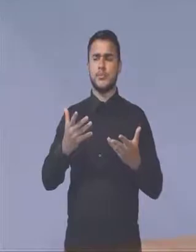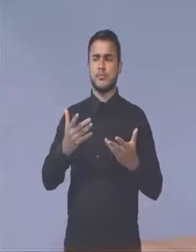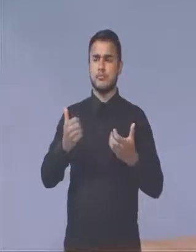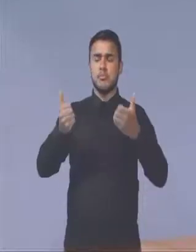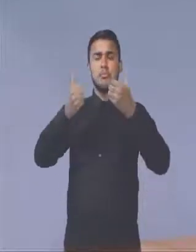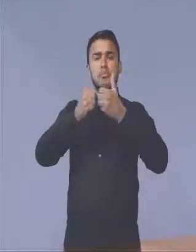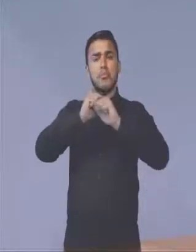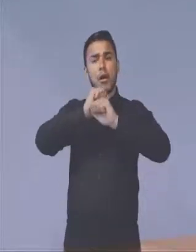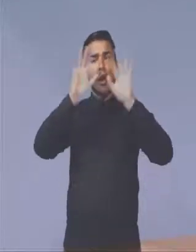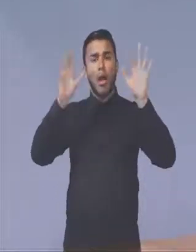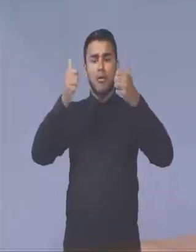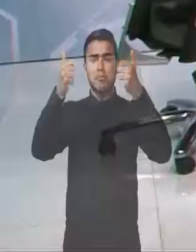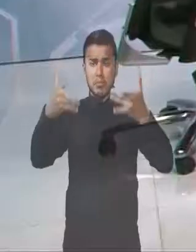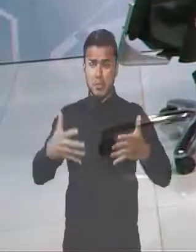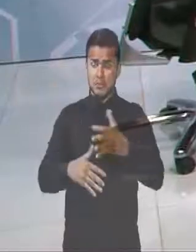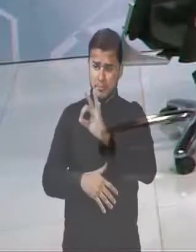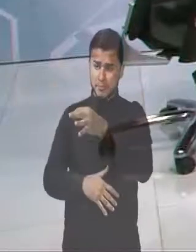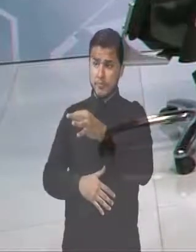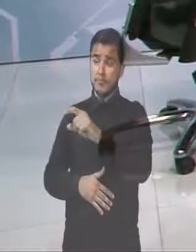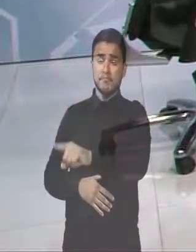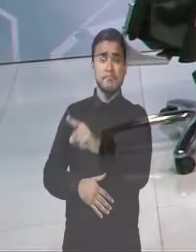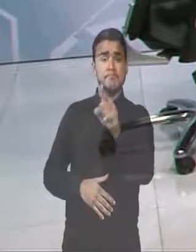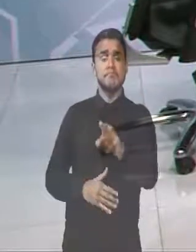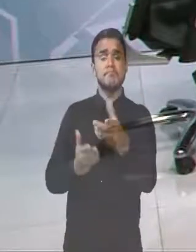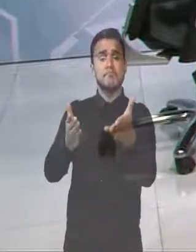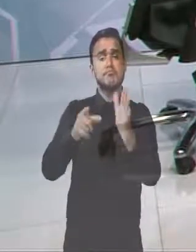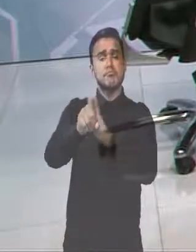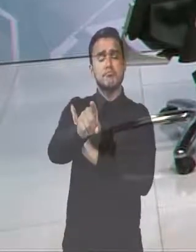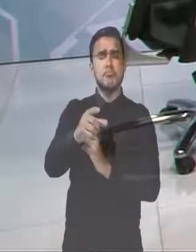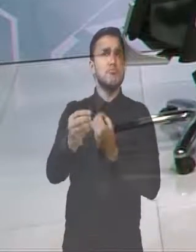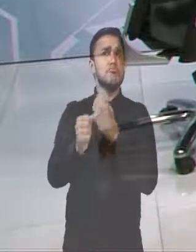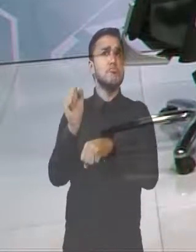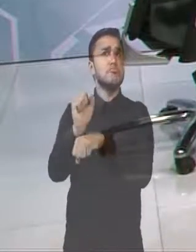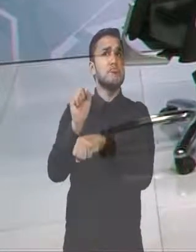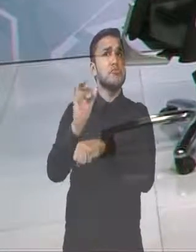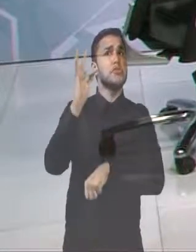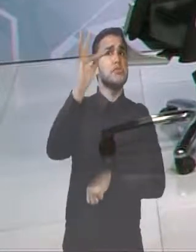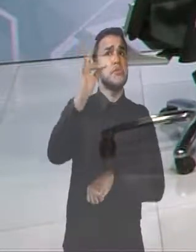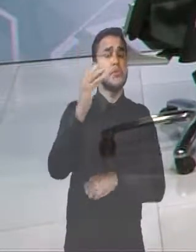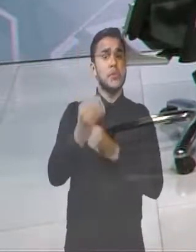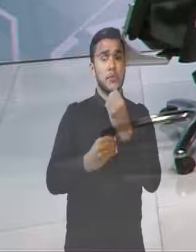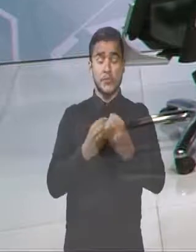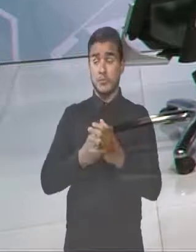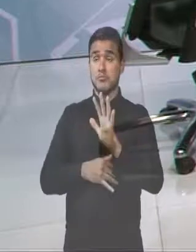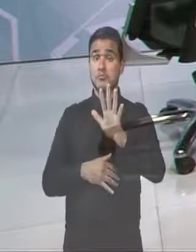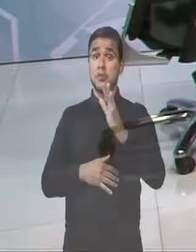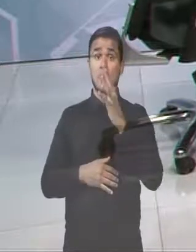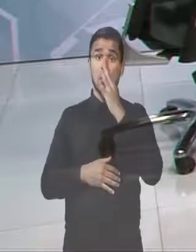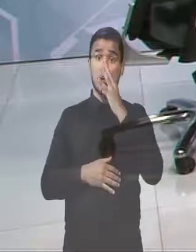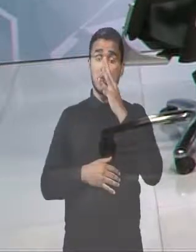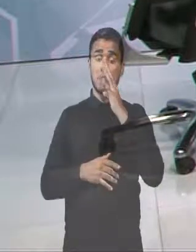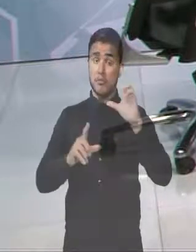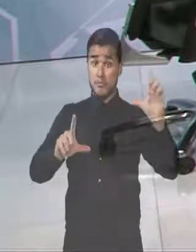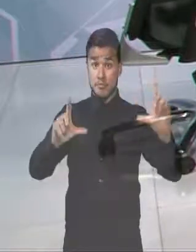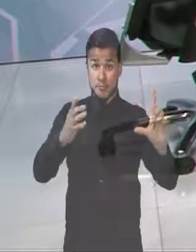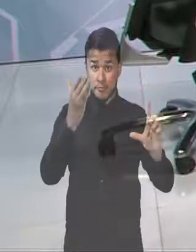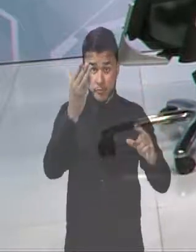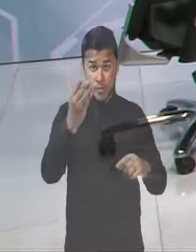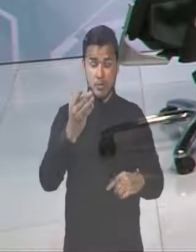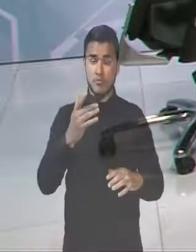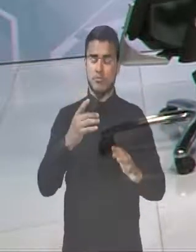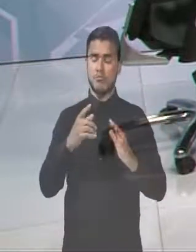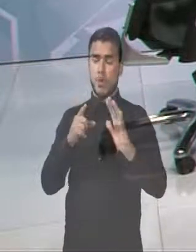muito claros, efetivamente. Qual a sua perspectiva? Eu coloquei o início para o assinante que ligou agora, eu perguntei se a